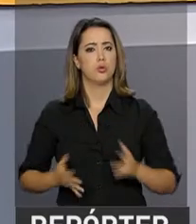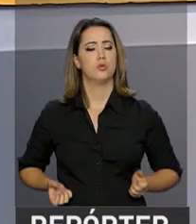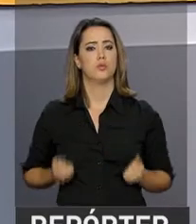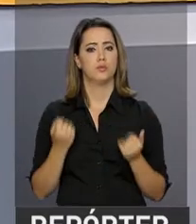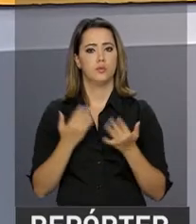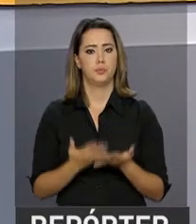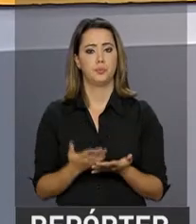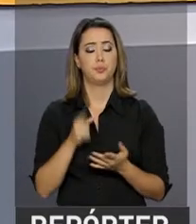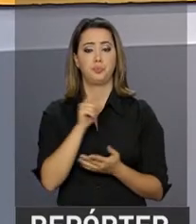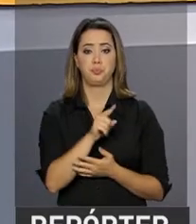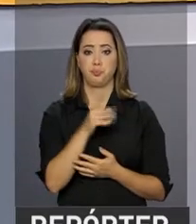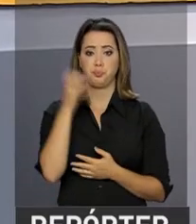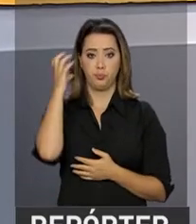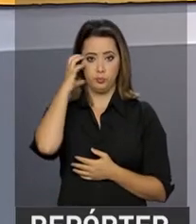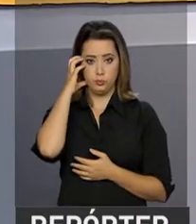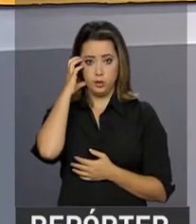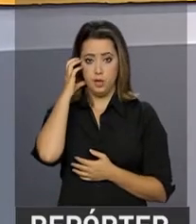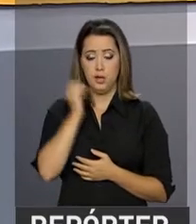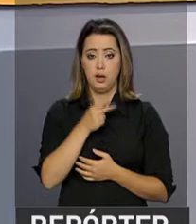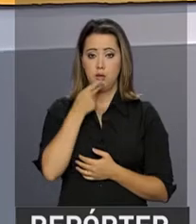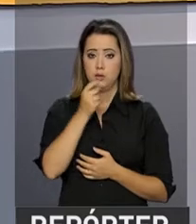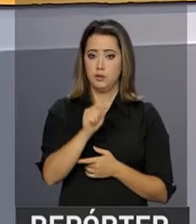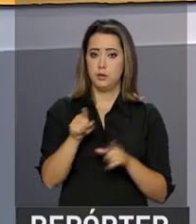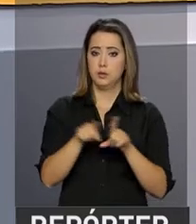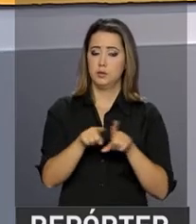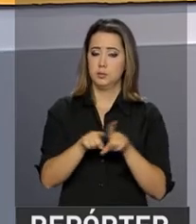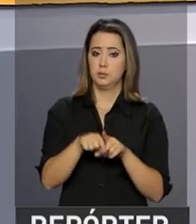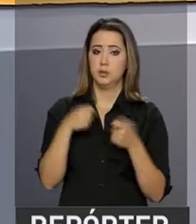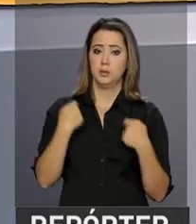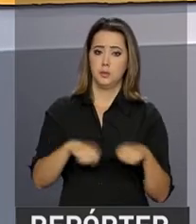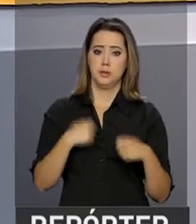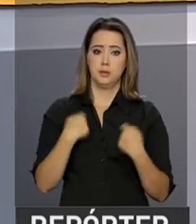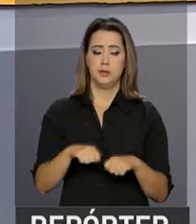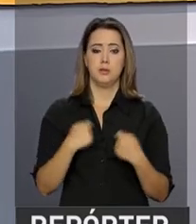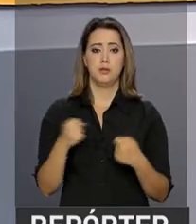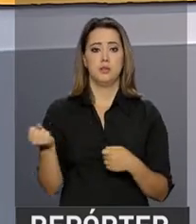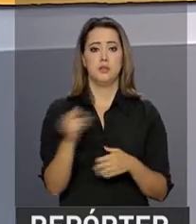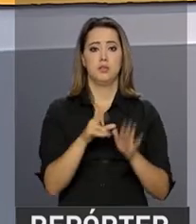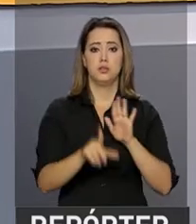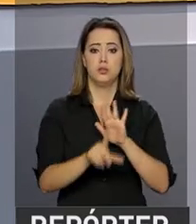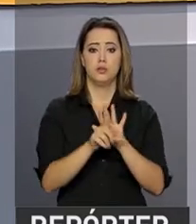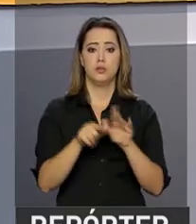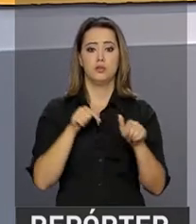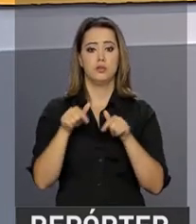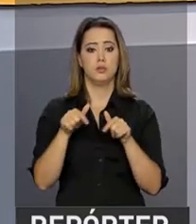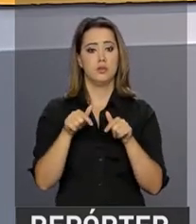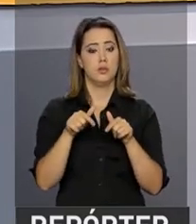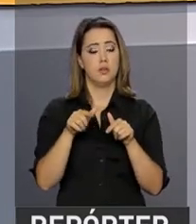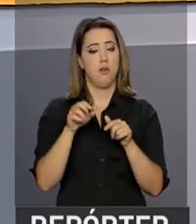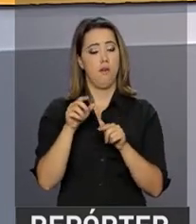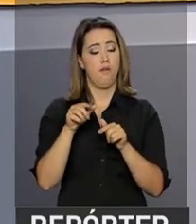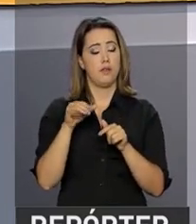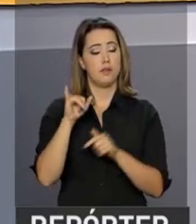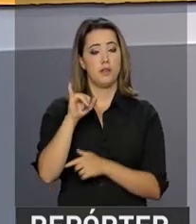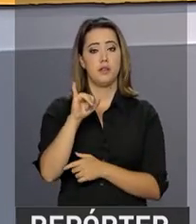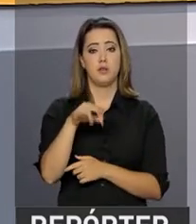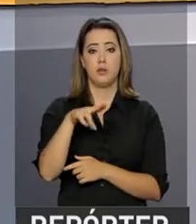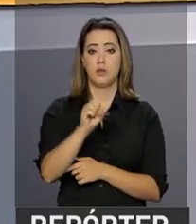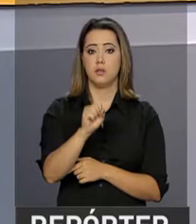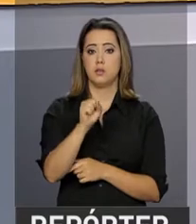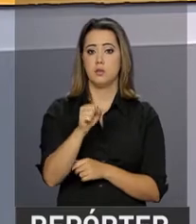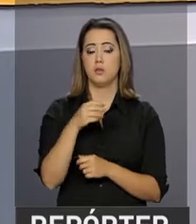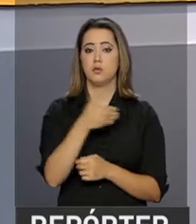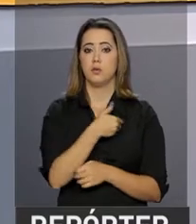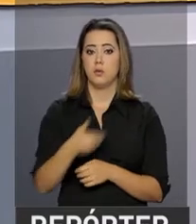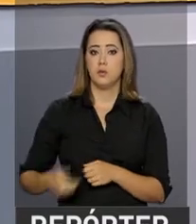ainda durante a entrevista o ministro reforçou a necessidade da reforma da previdência para que as despesas do governo possam